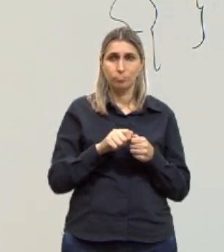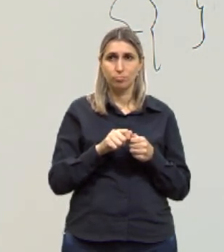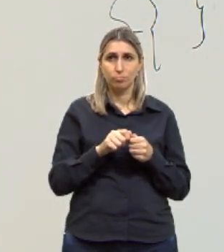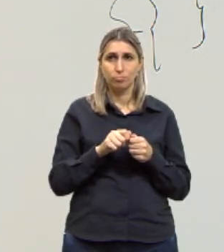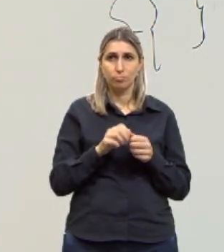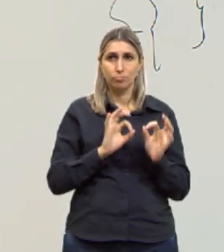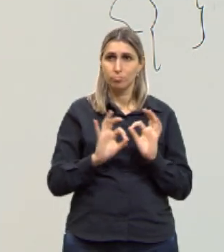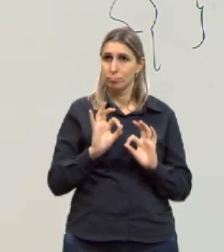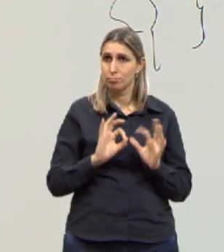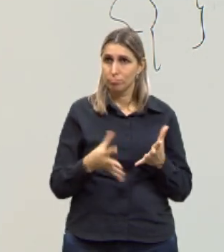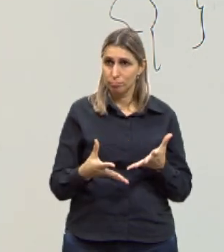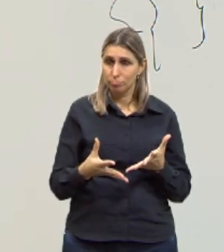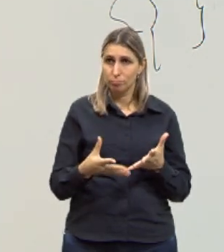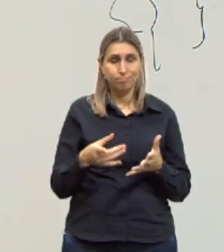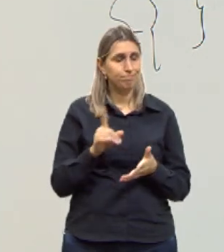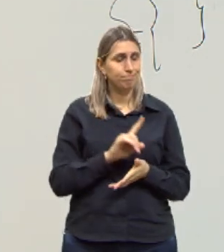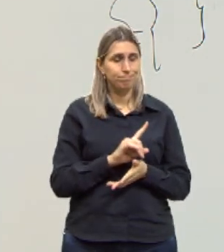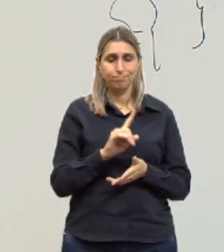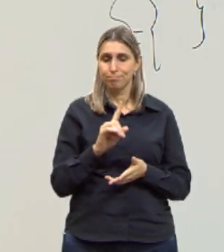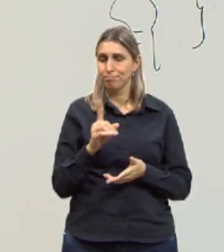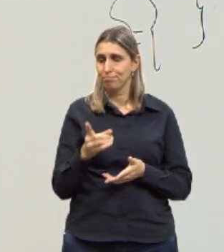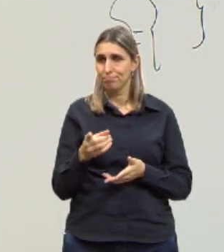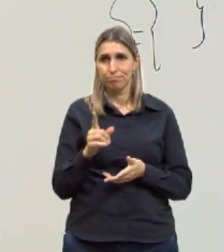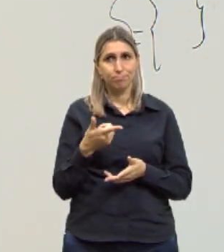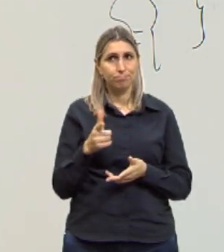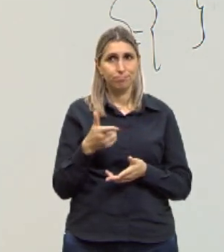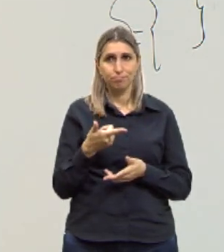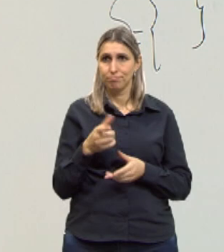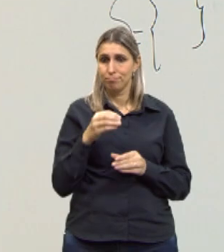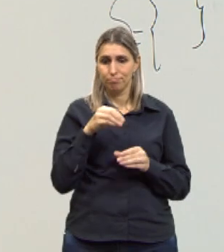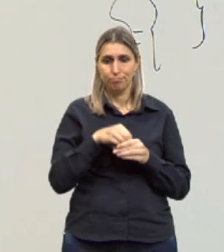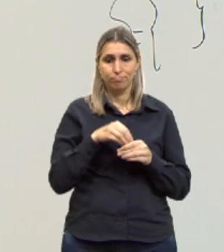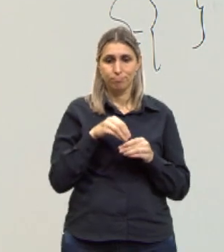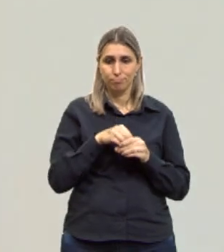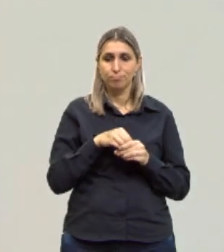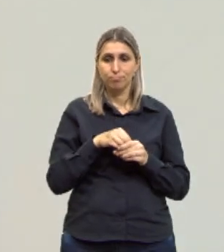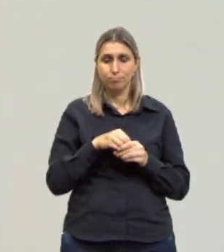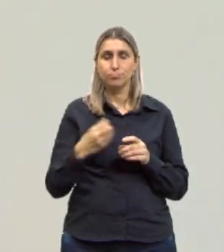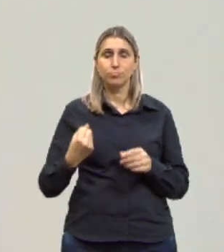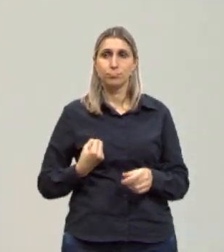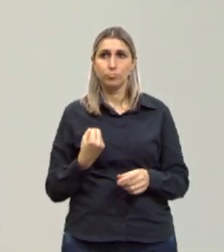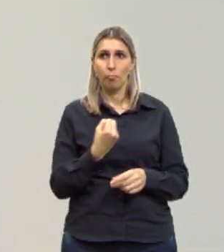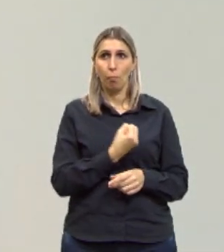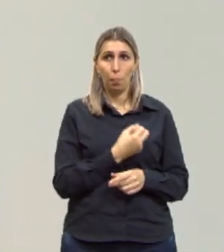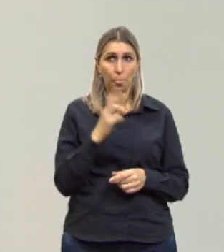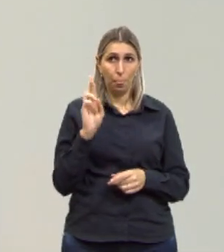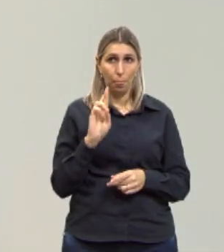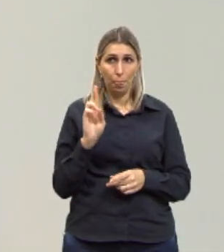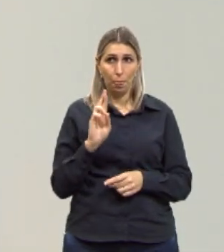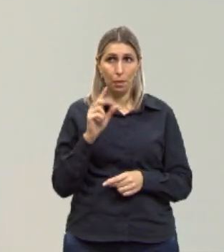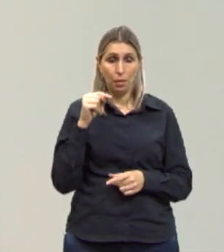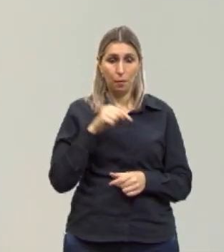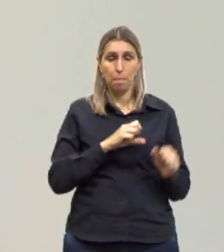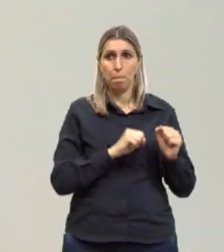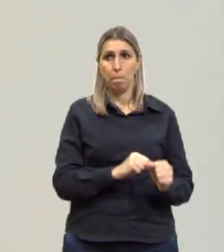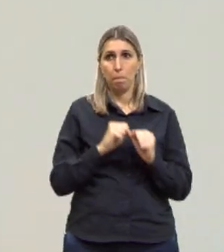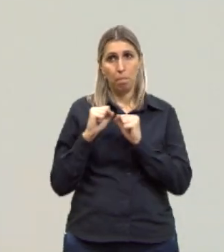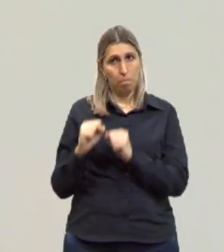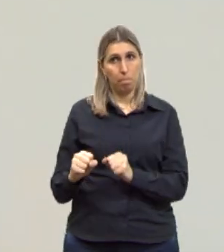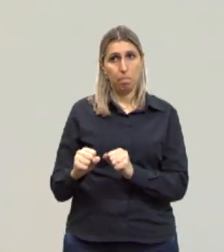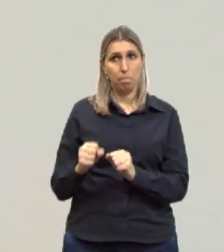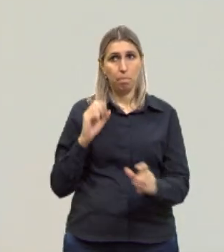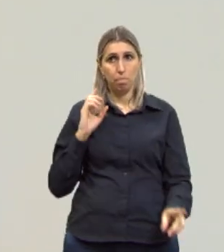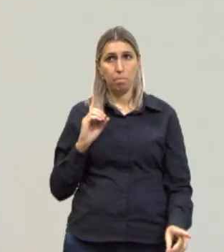Ou seja, não existe dentro da questão dos números reais essa possibilidade de